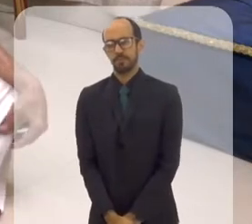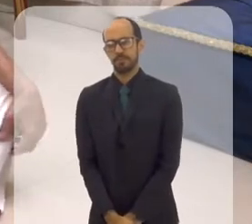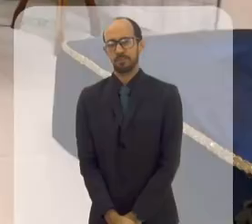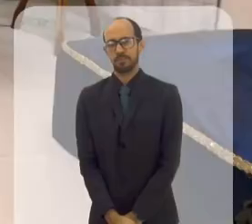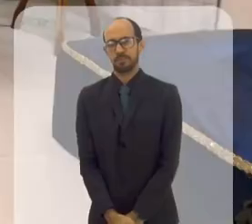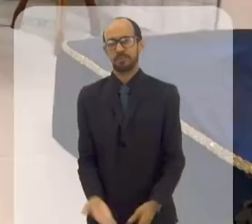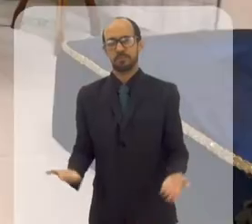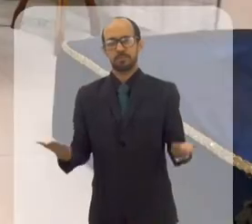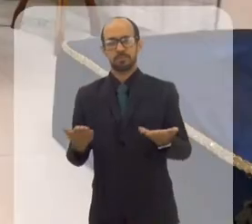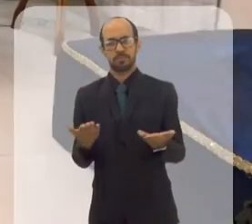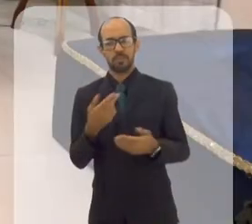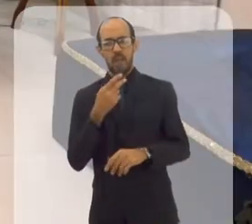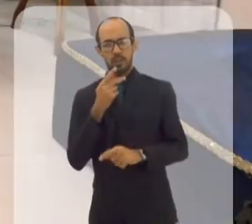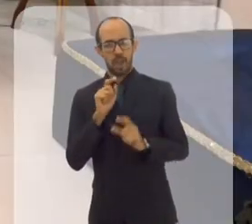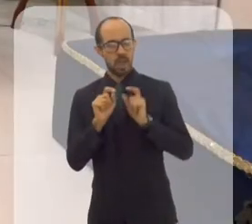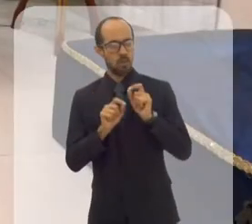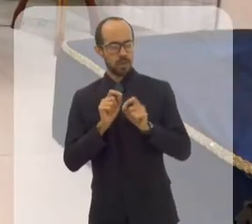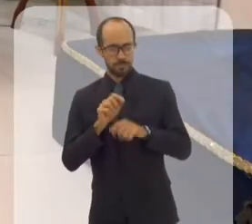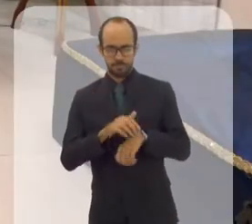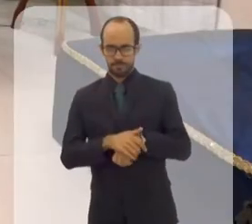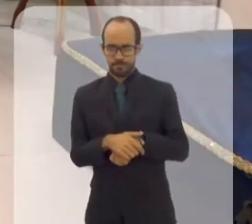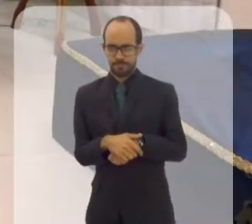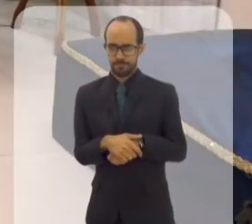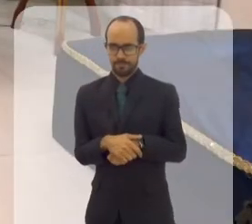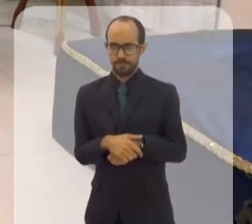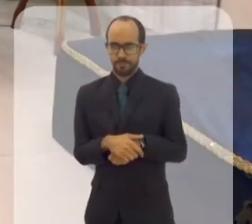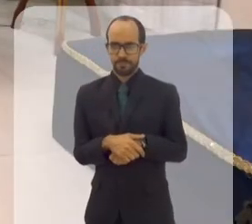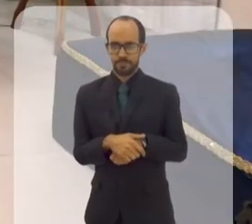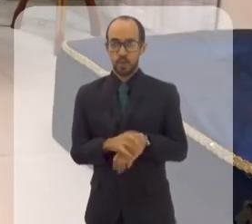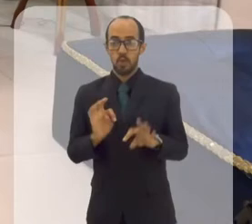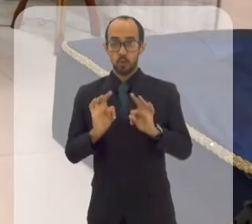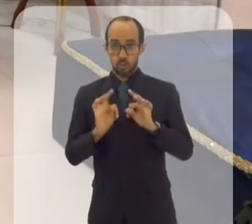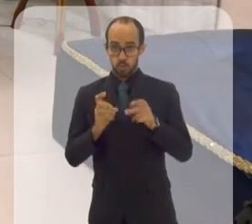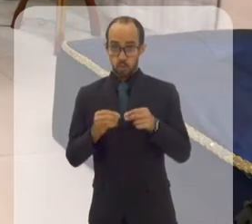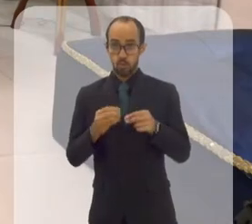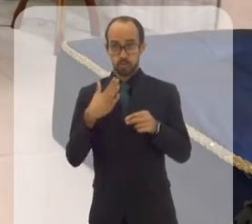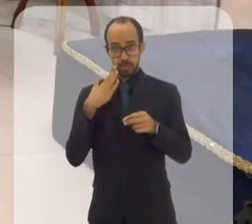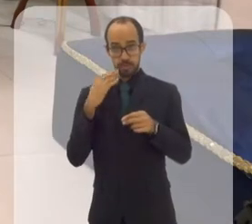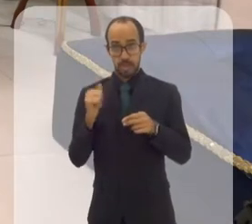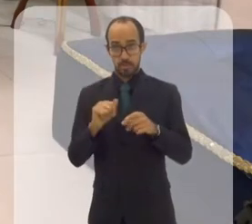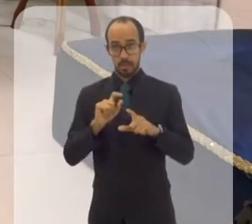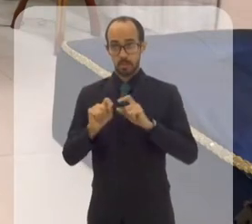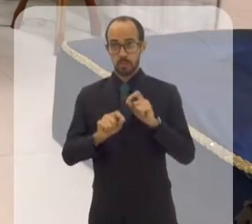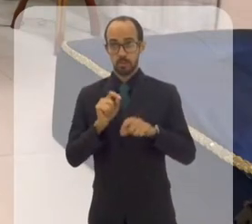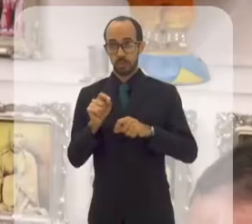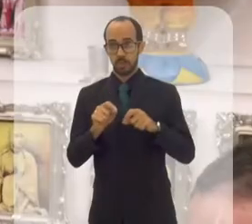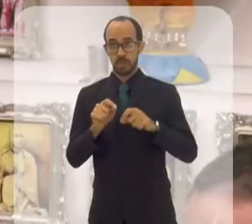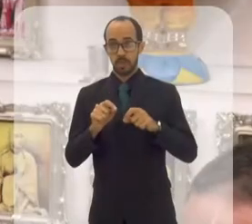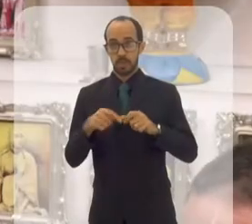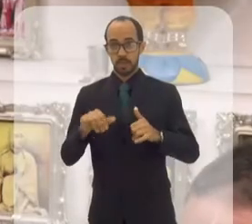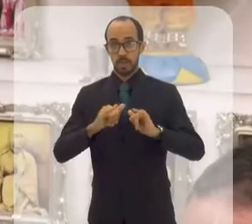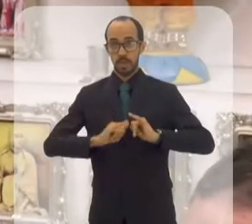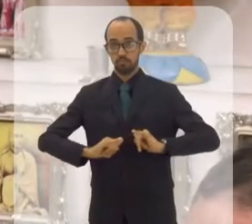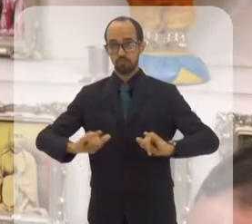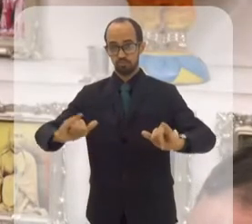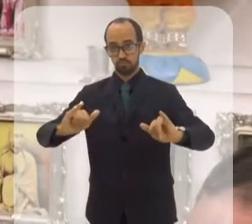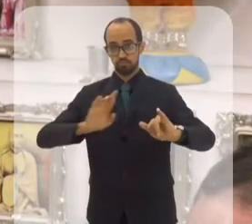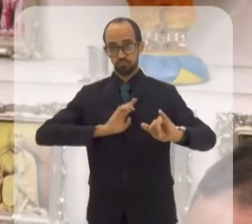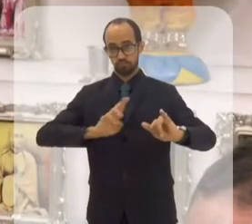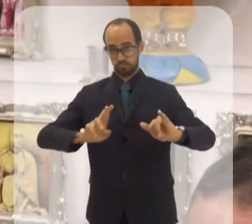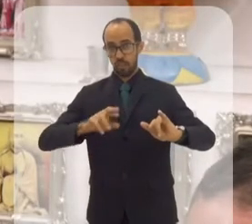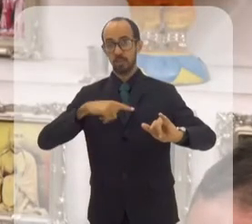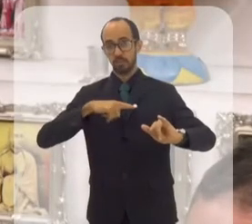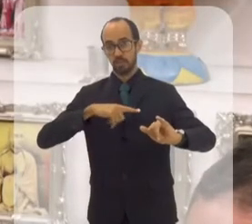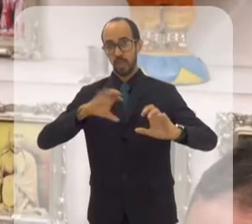Perfeito. Eu queria dizer uma coisa, Punti. Todos sabem que esse ano a Expo Religião é um